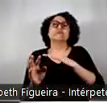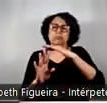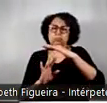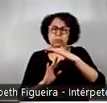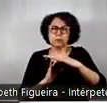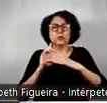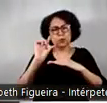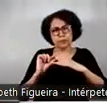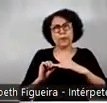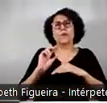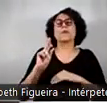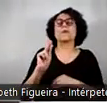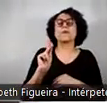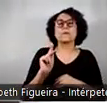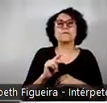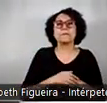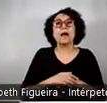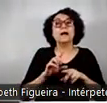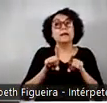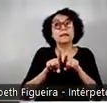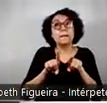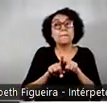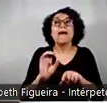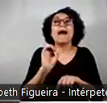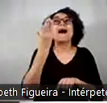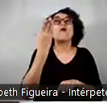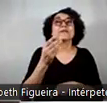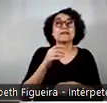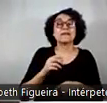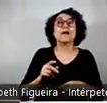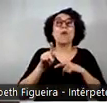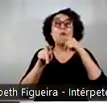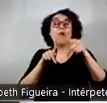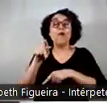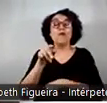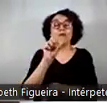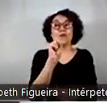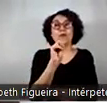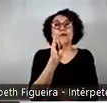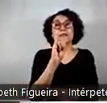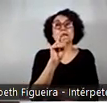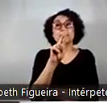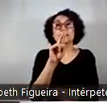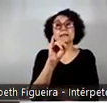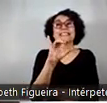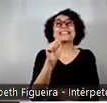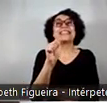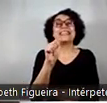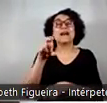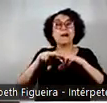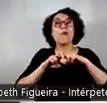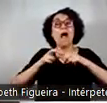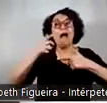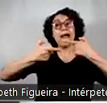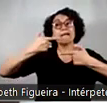Brasil, que é a migração síria, né, em decorrência aí da guerra, né, da guerra civil, que assolou o país, né, que assola o